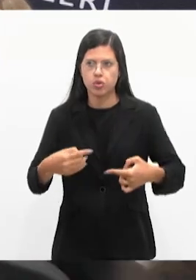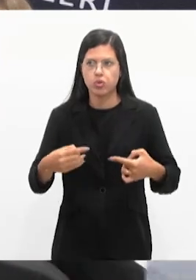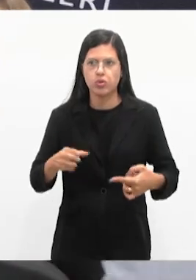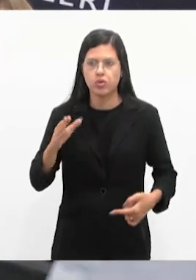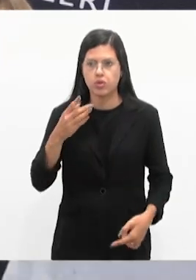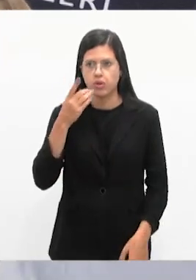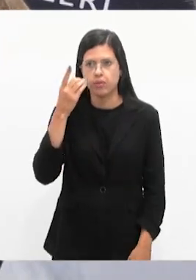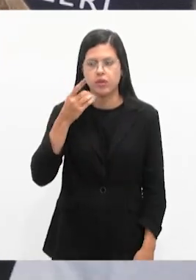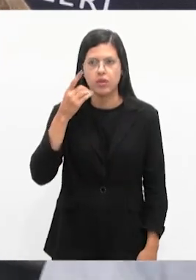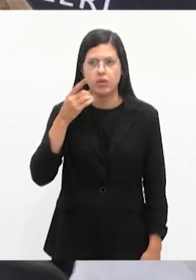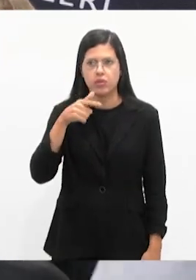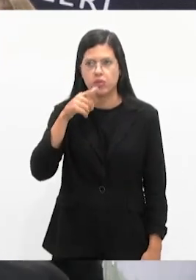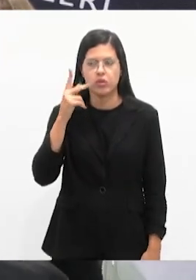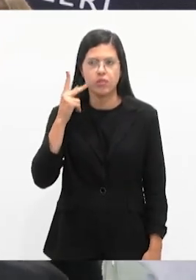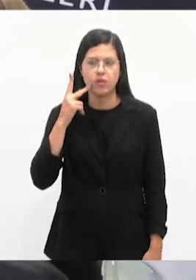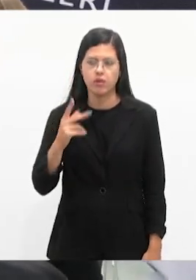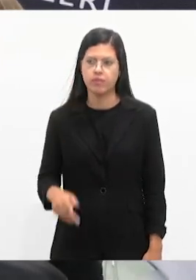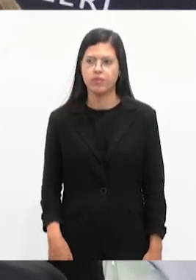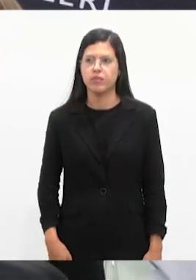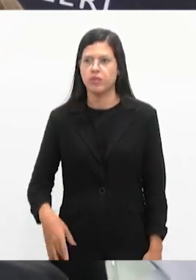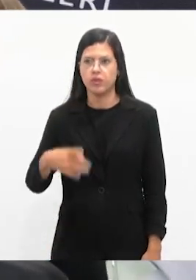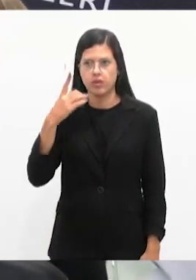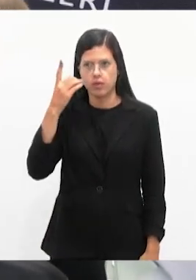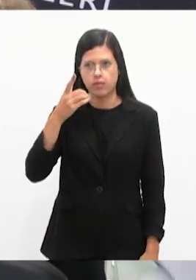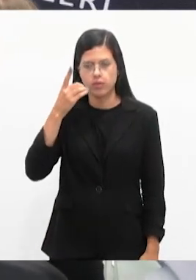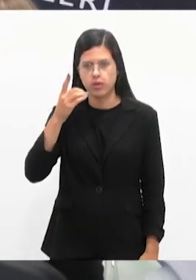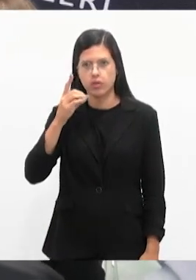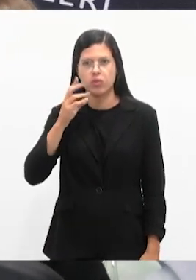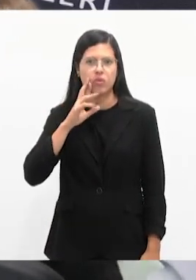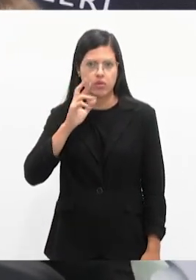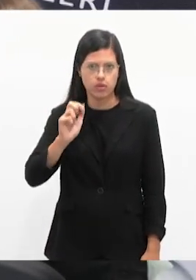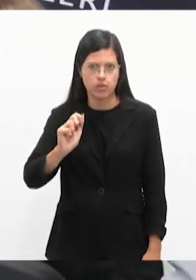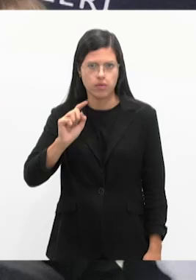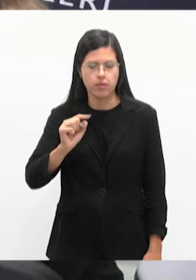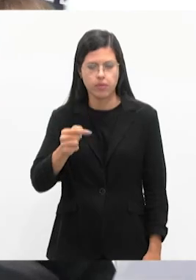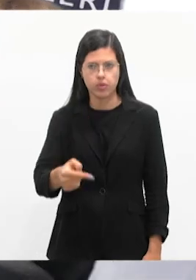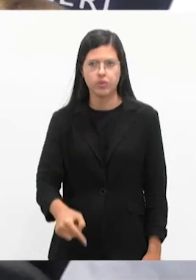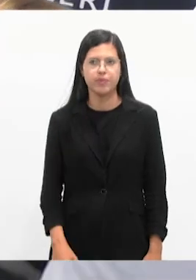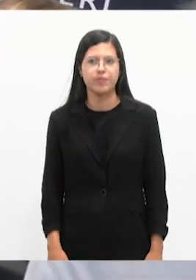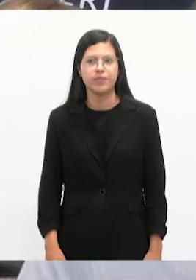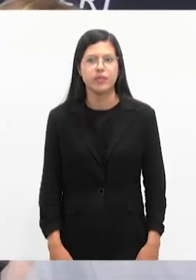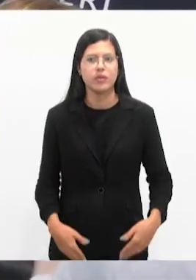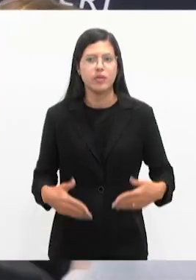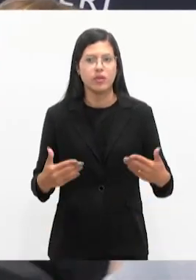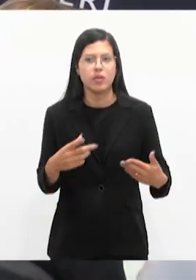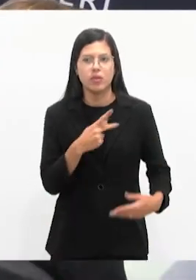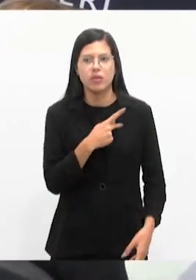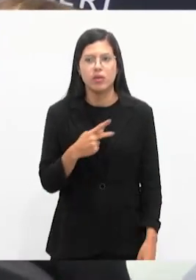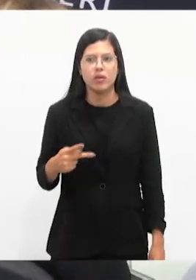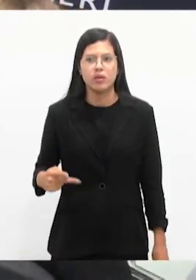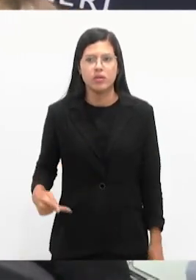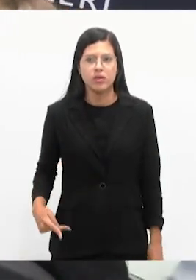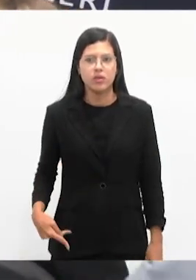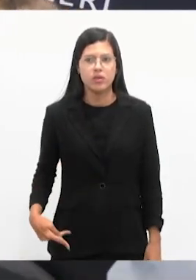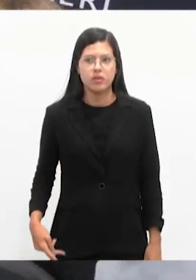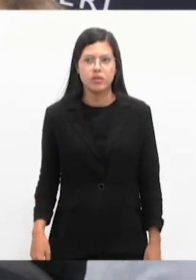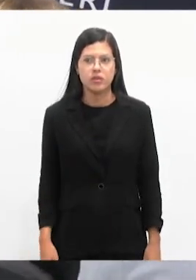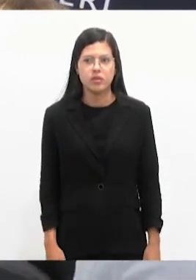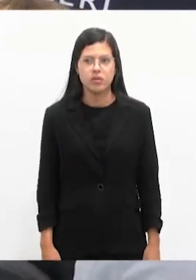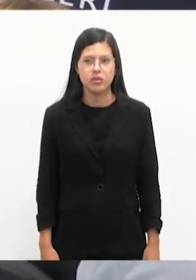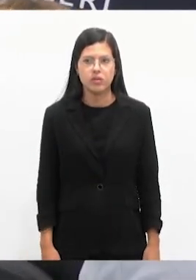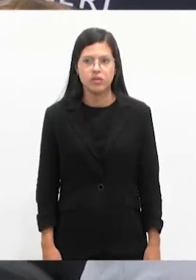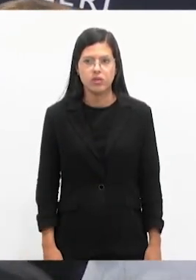Luiz Paulo. Para discutir também, presidente. Deputado Rodrigo Amorim na sequência. Senhor presidente, apesar de